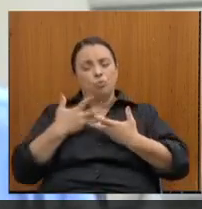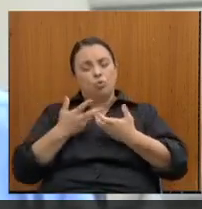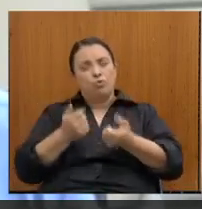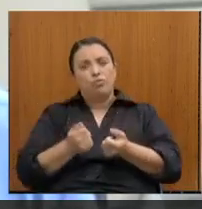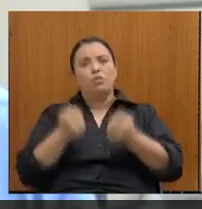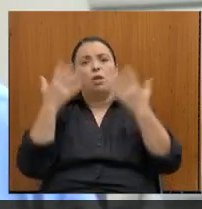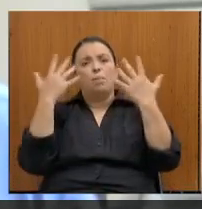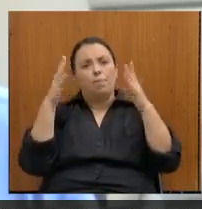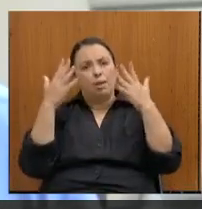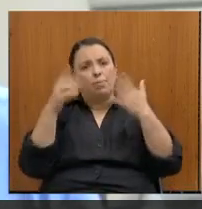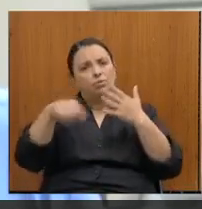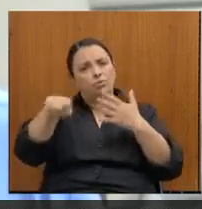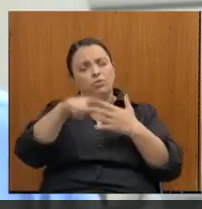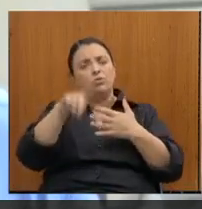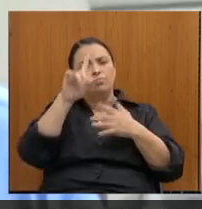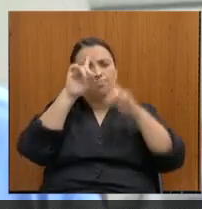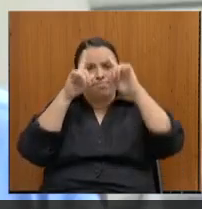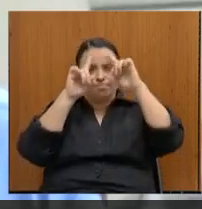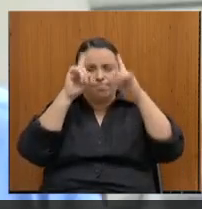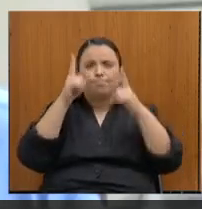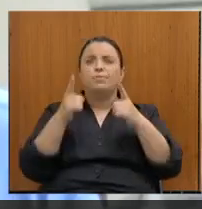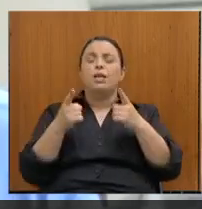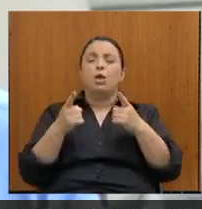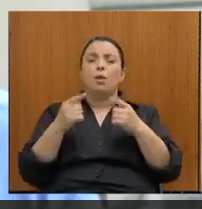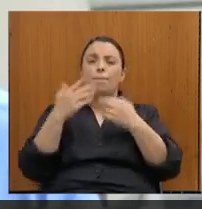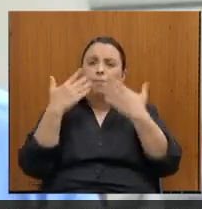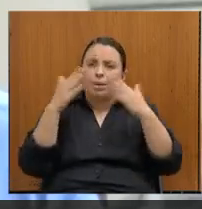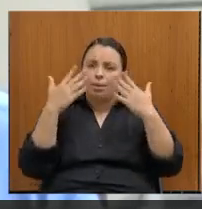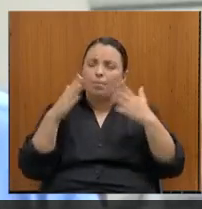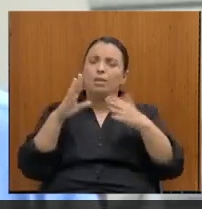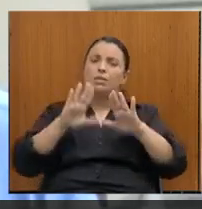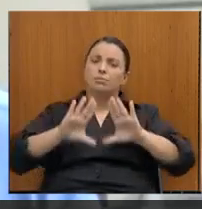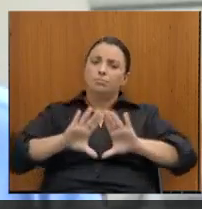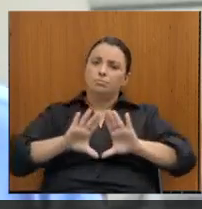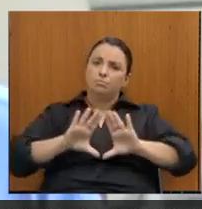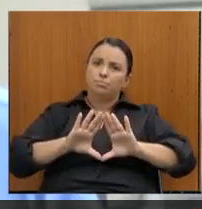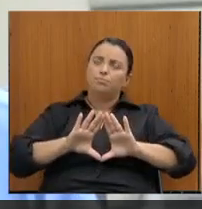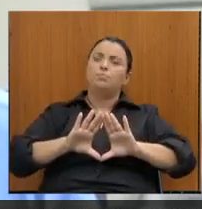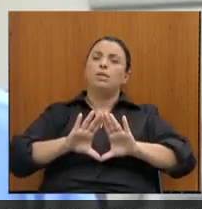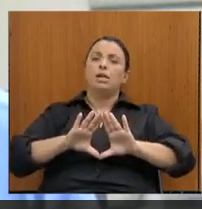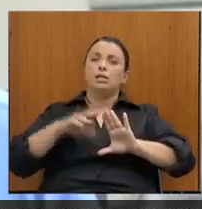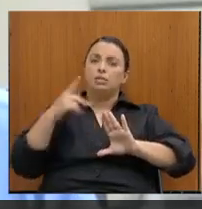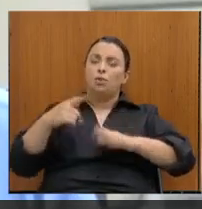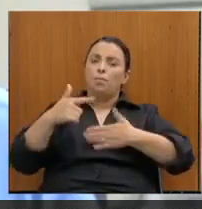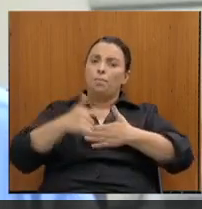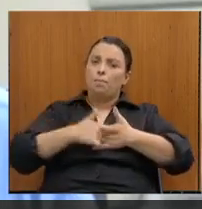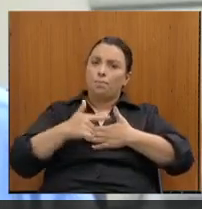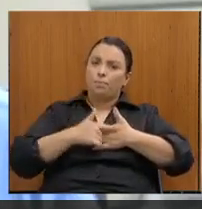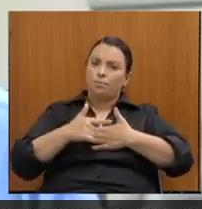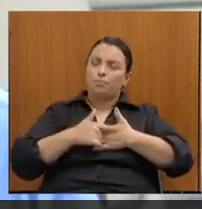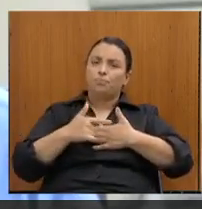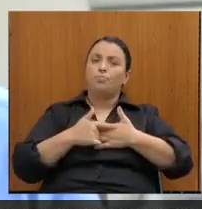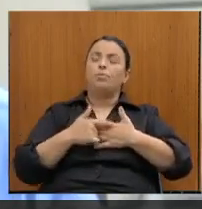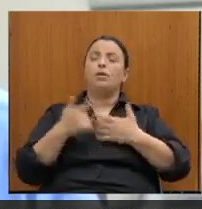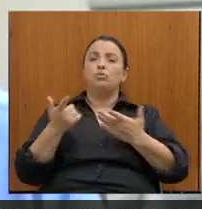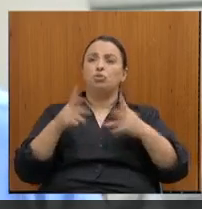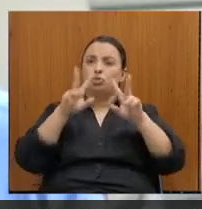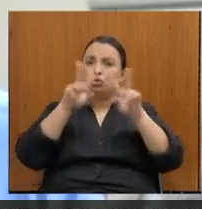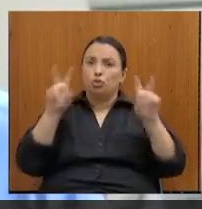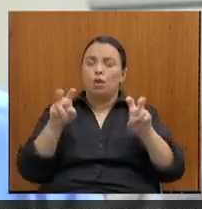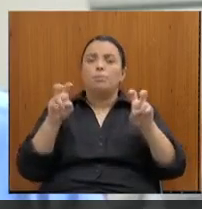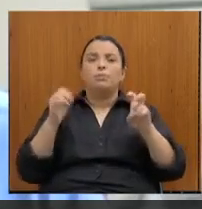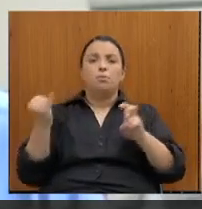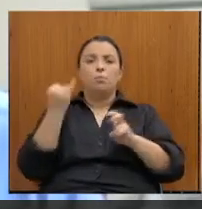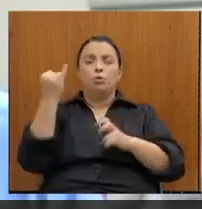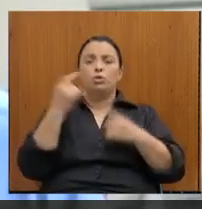iniciativa parabenizando a casa na Assembleia Legislativa de Minas Gerais novamente faz o seu papel trazido os dois importante